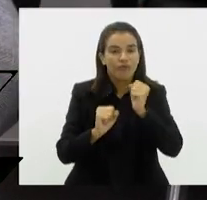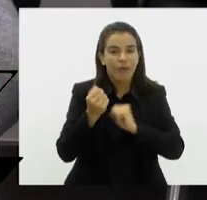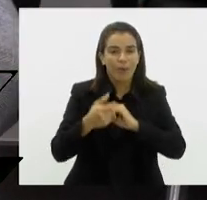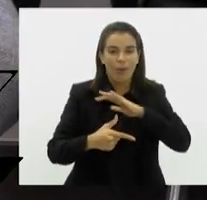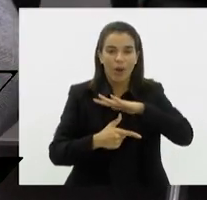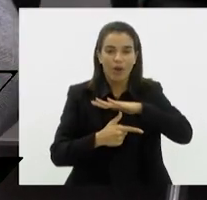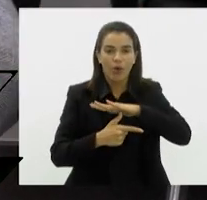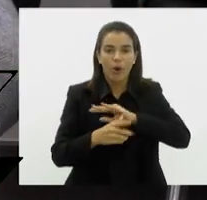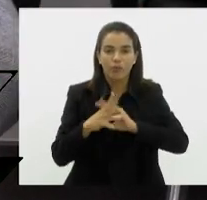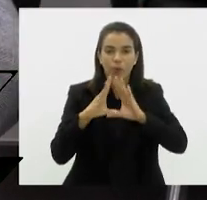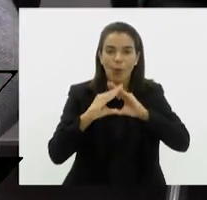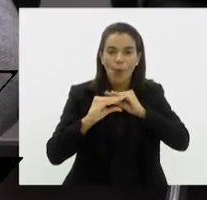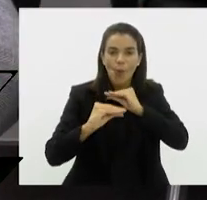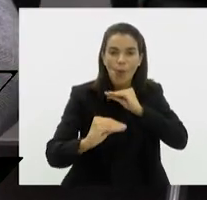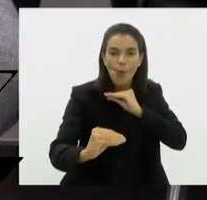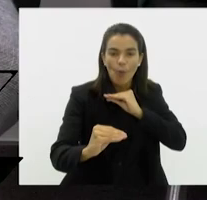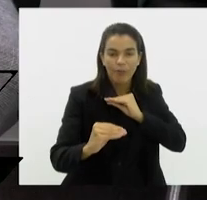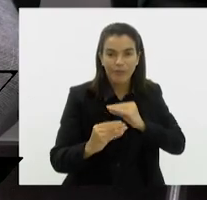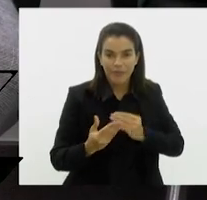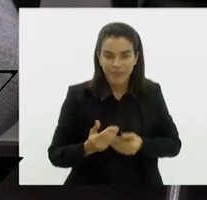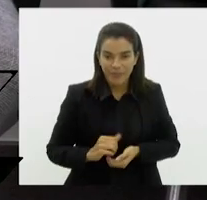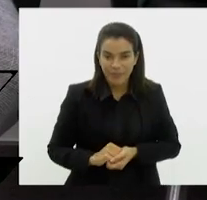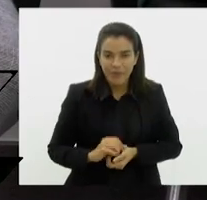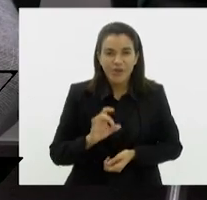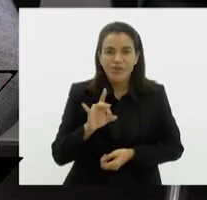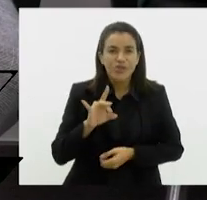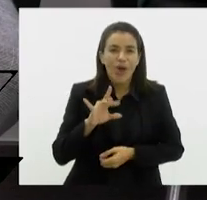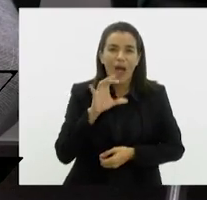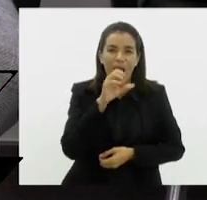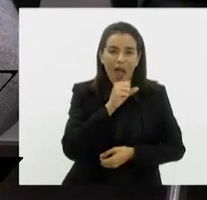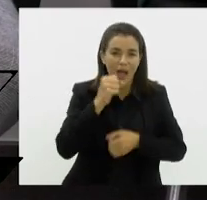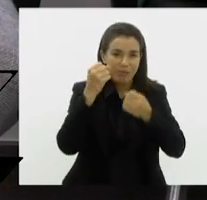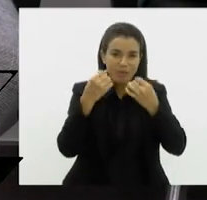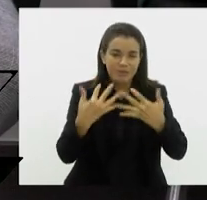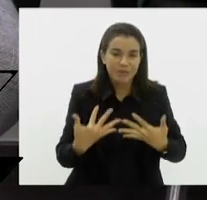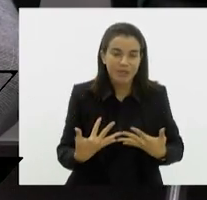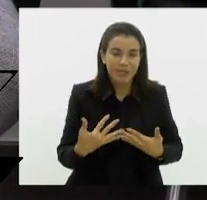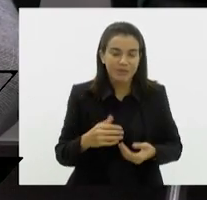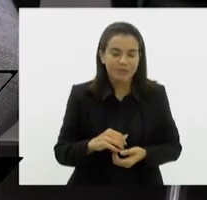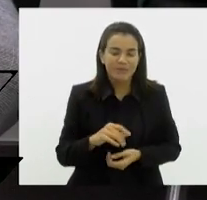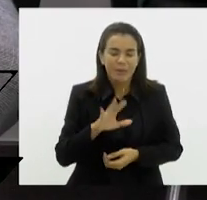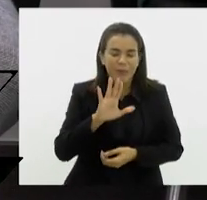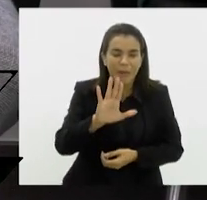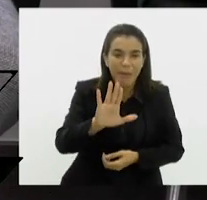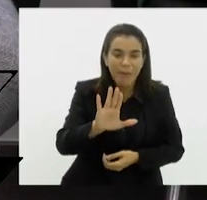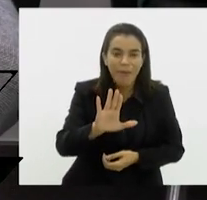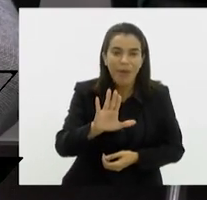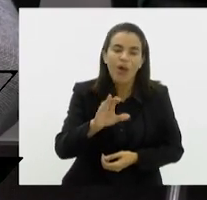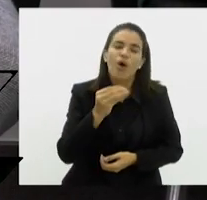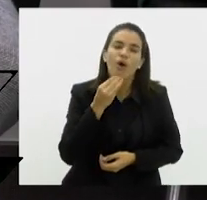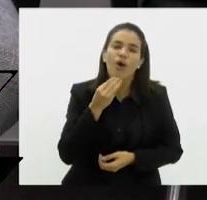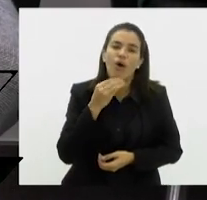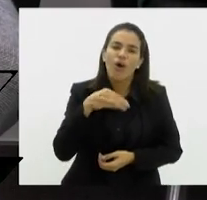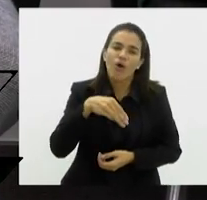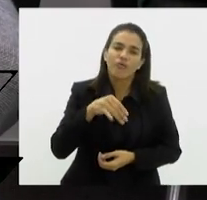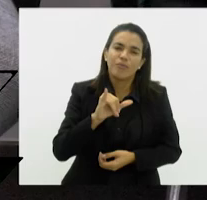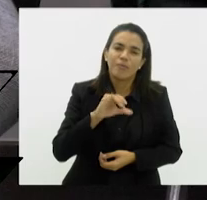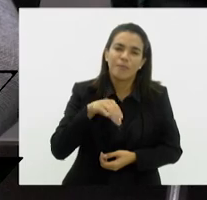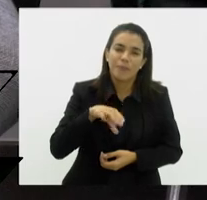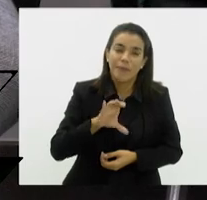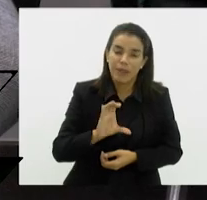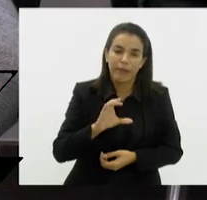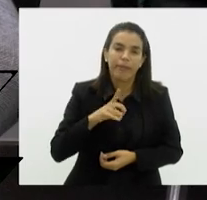obrigado a dar uma rápida explicação para o deputado Espaldo. Não, mas deixa eu terminar. Claro, Mickey, que tem